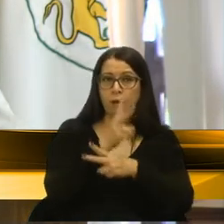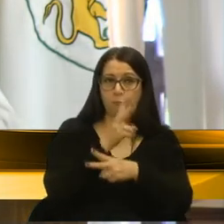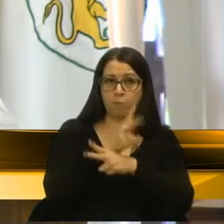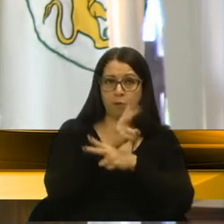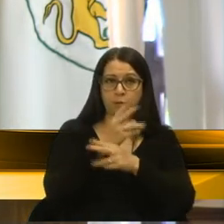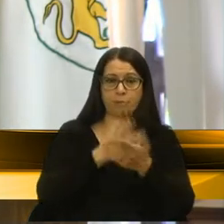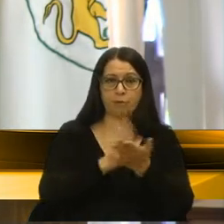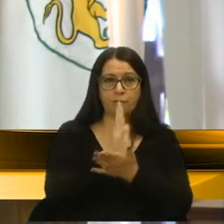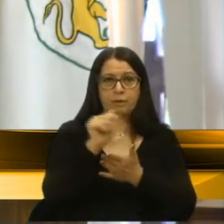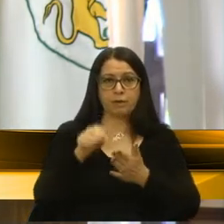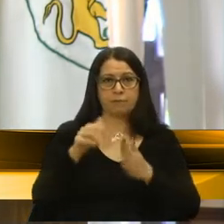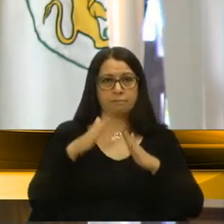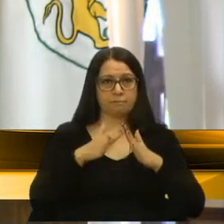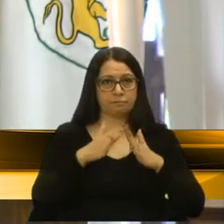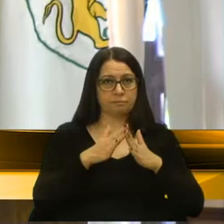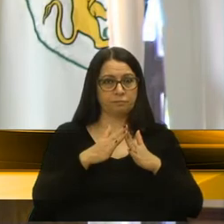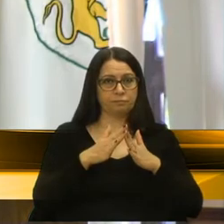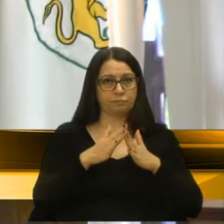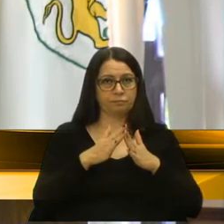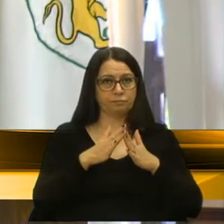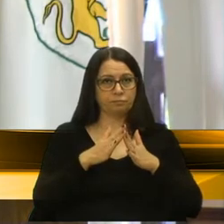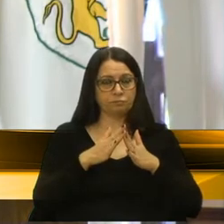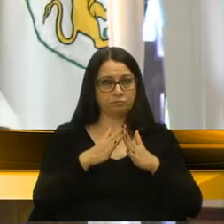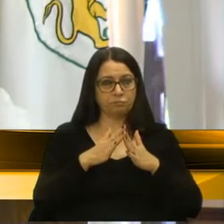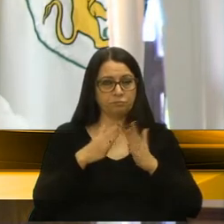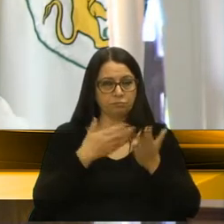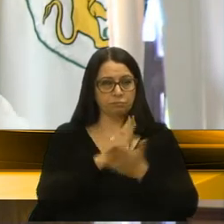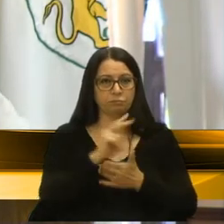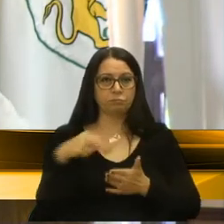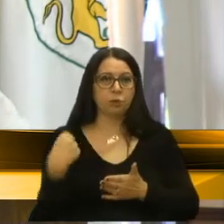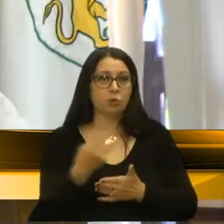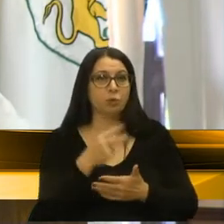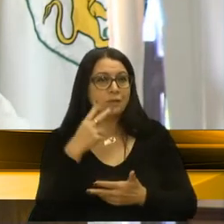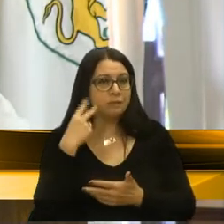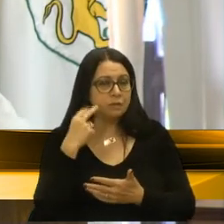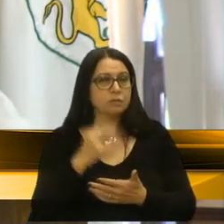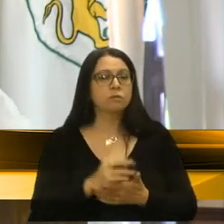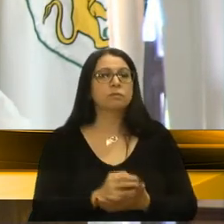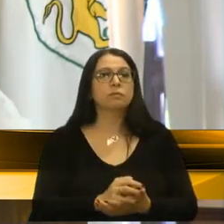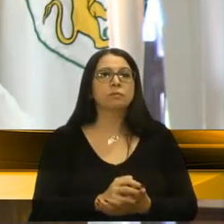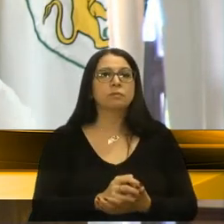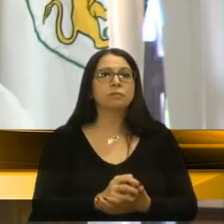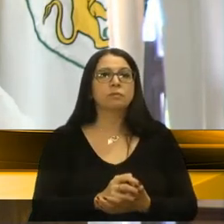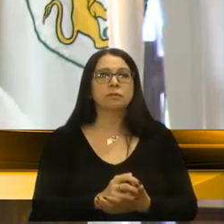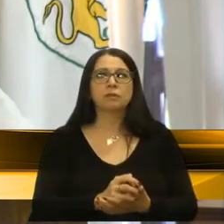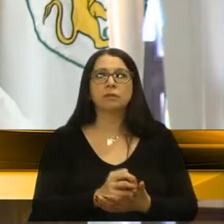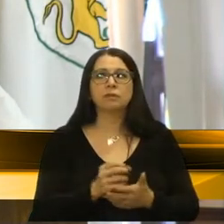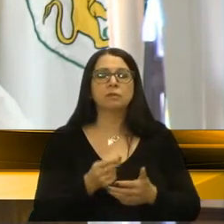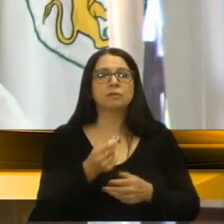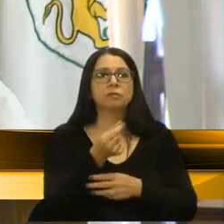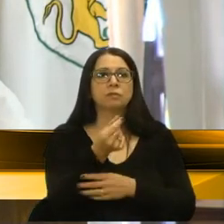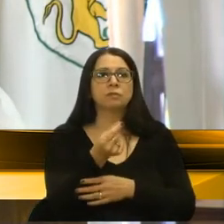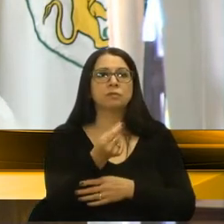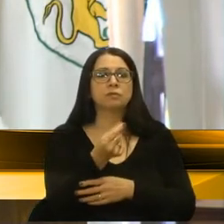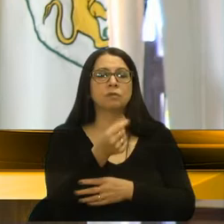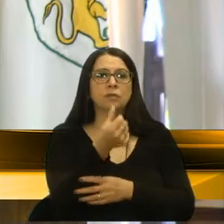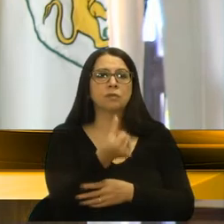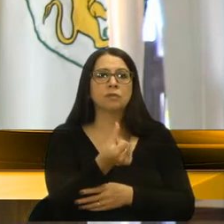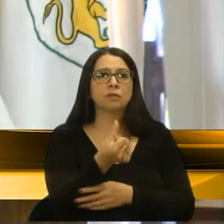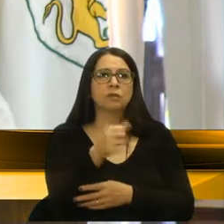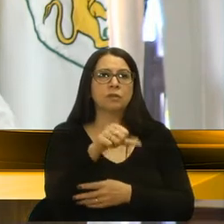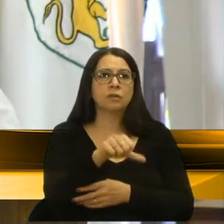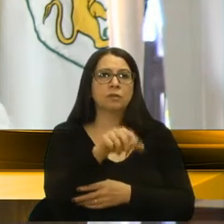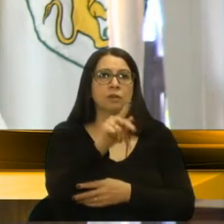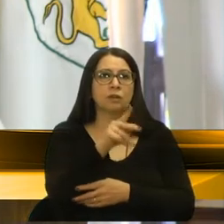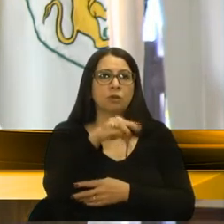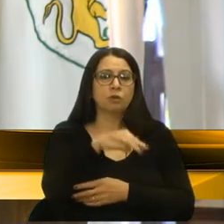aprovado aqui nessa casa, aprovado por nós vereadores aqui, que foi o financiamento de 69 quilômetros